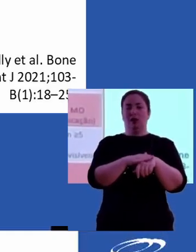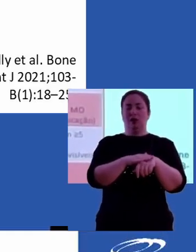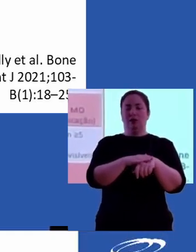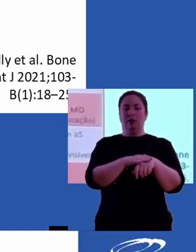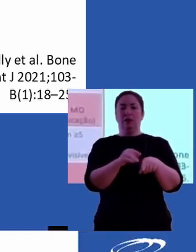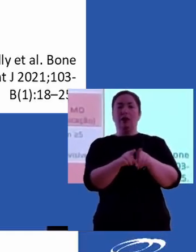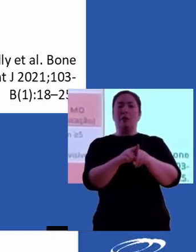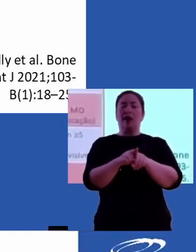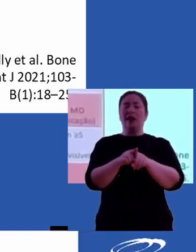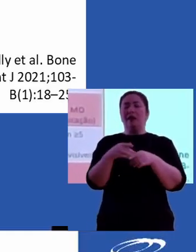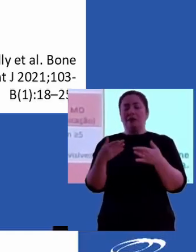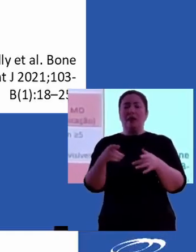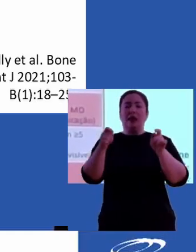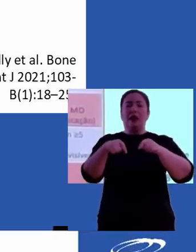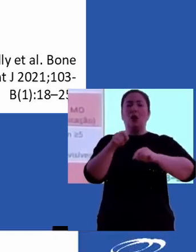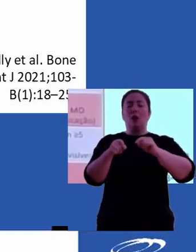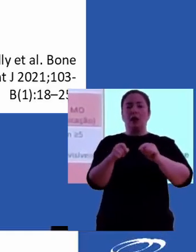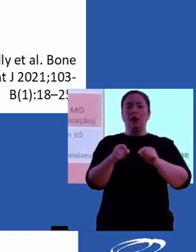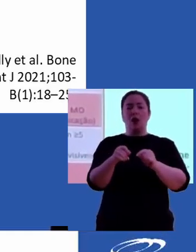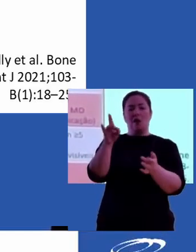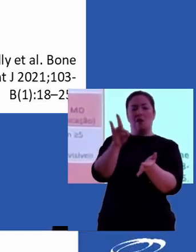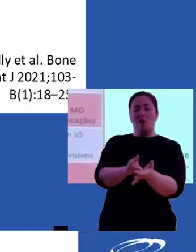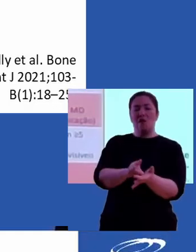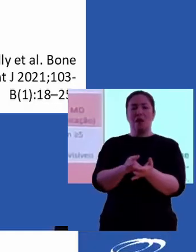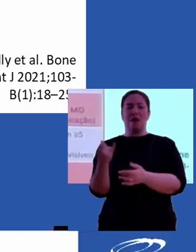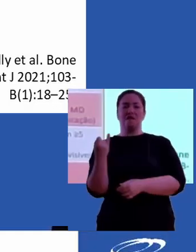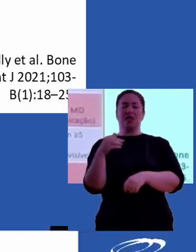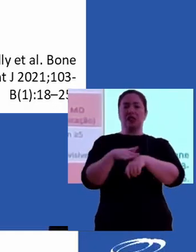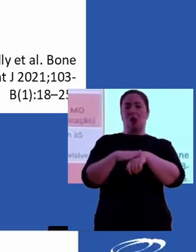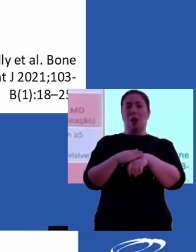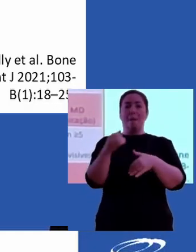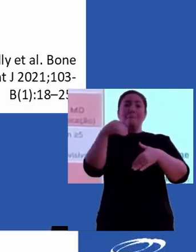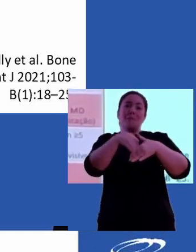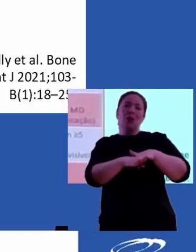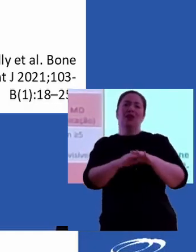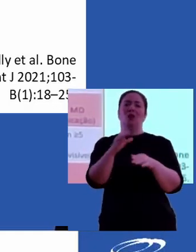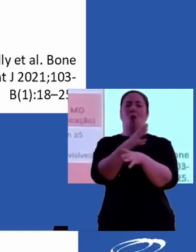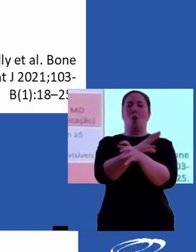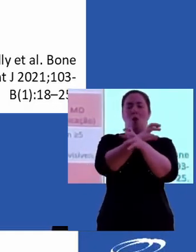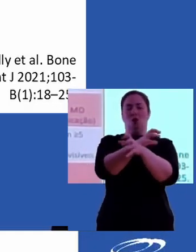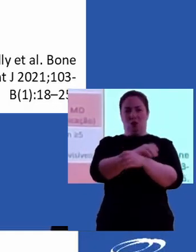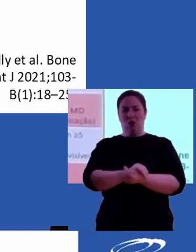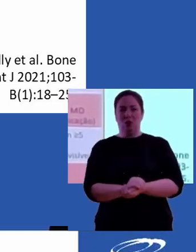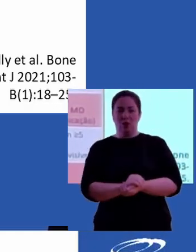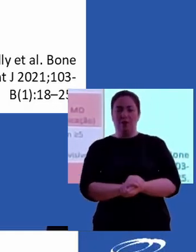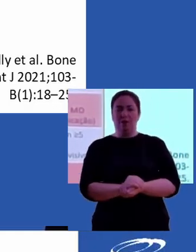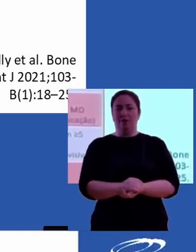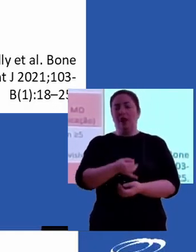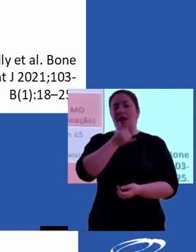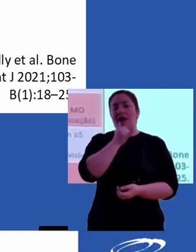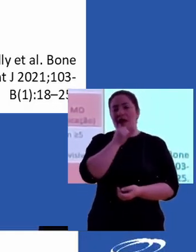que sozinhos já definem e confirmam a infecção, como, por exemplo, o achado de mais de 3.000 leucócitos no líquido sinovial